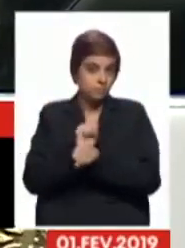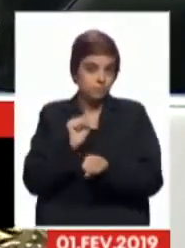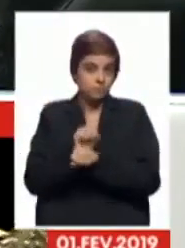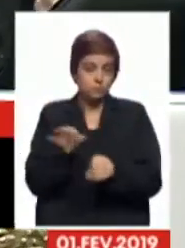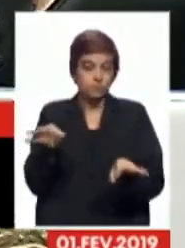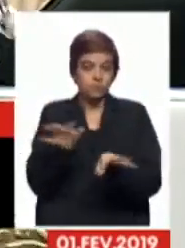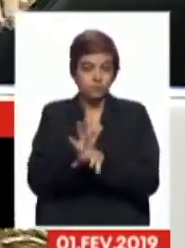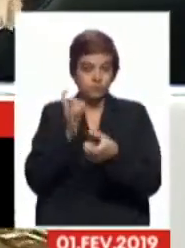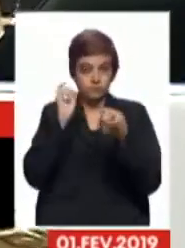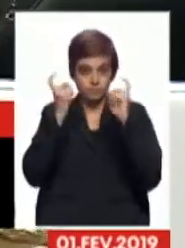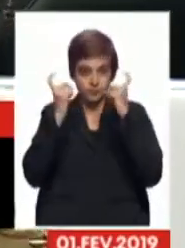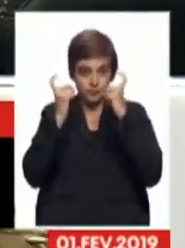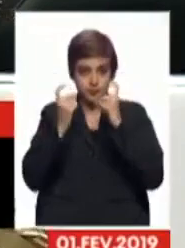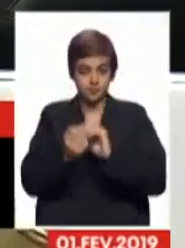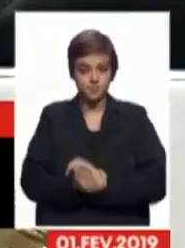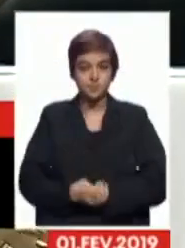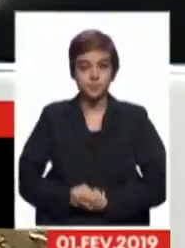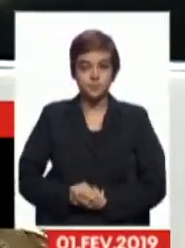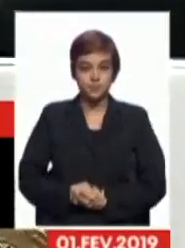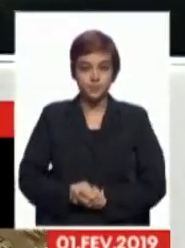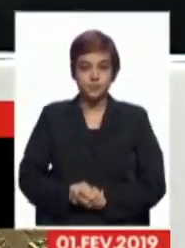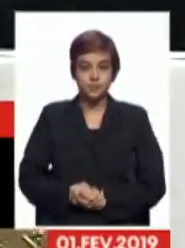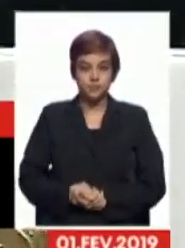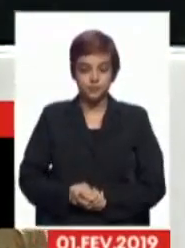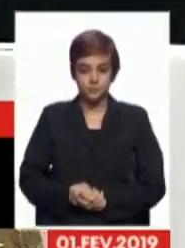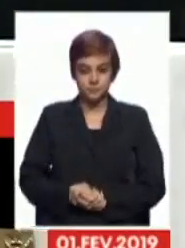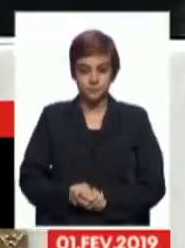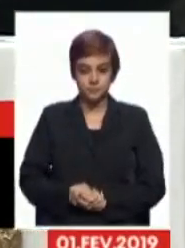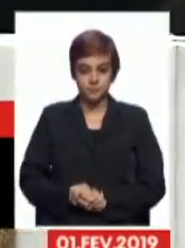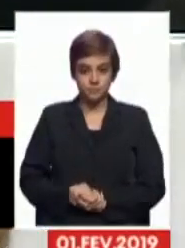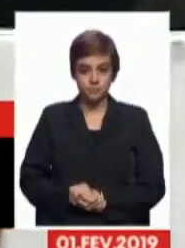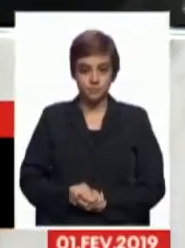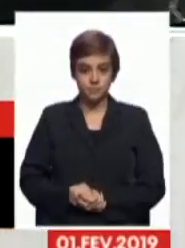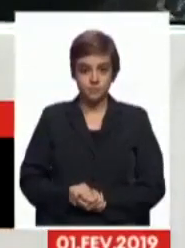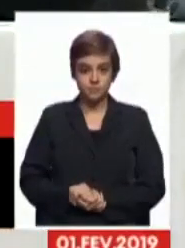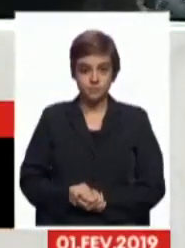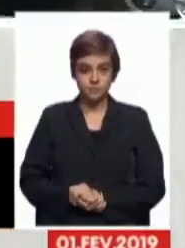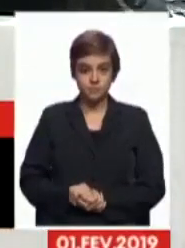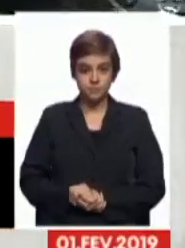reunião. Vamos lá, como é que vai ser aí?